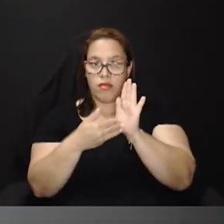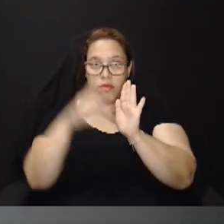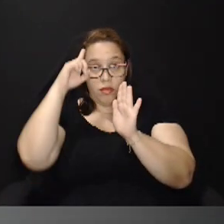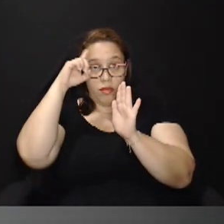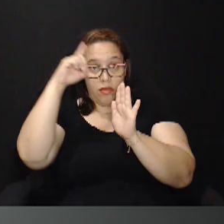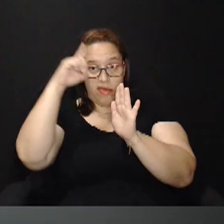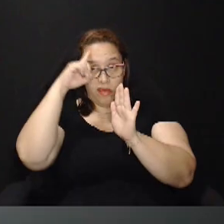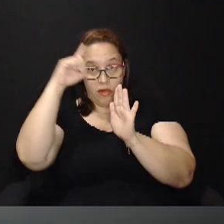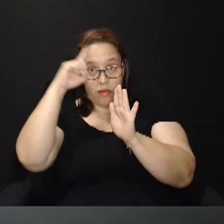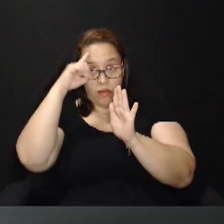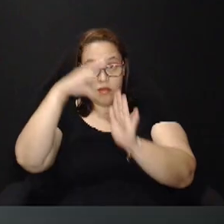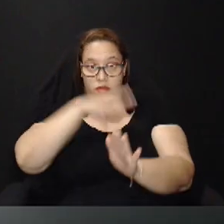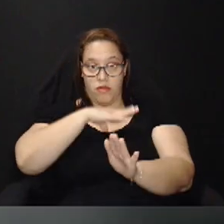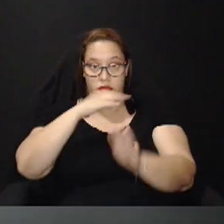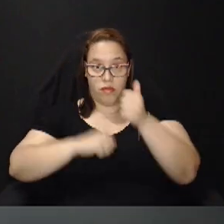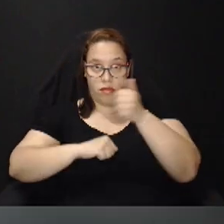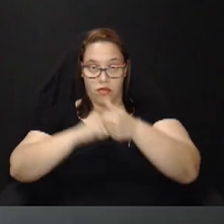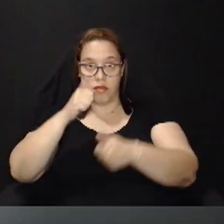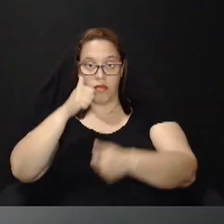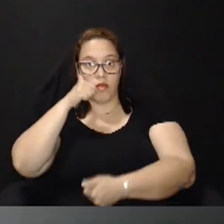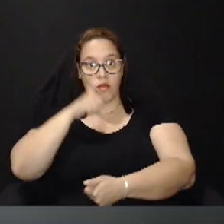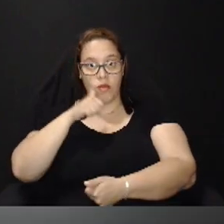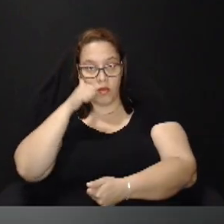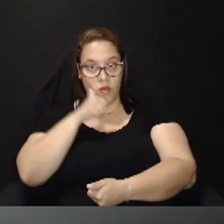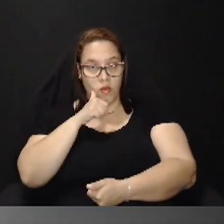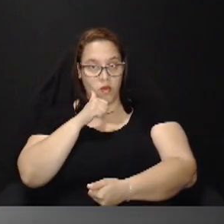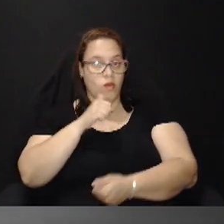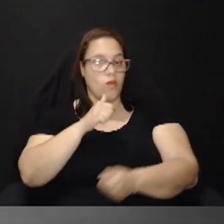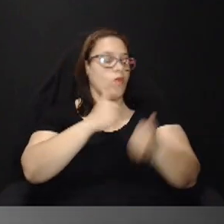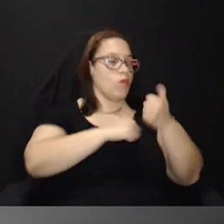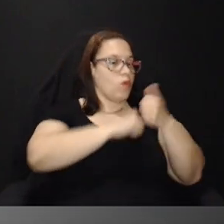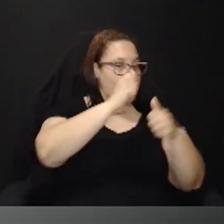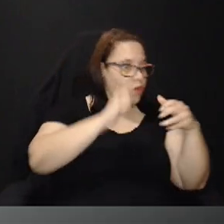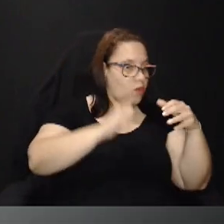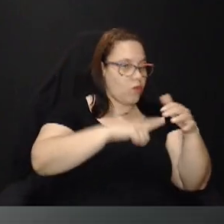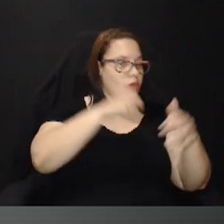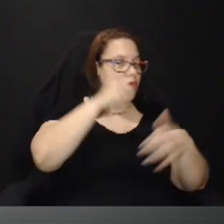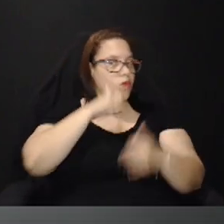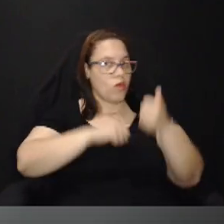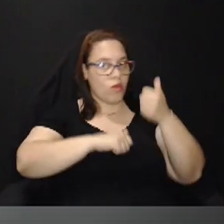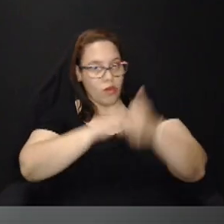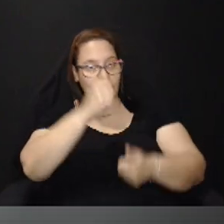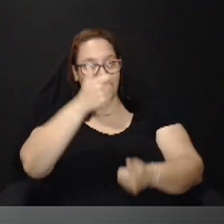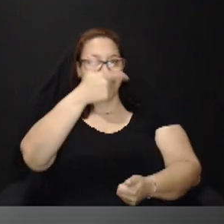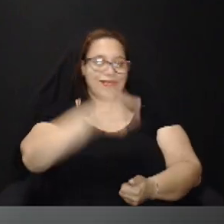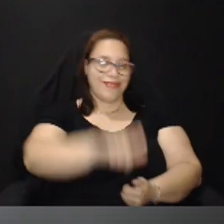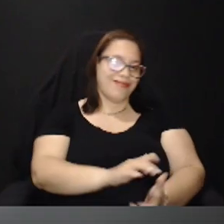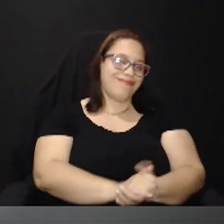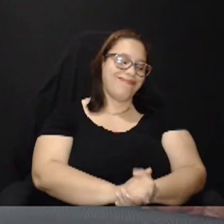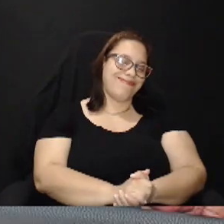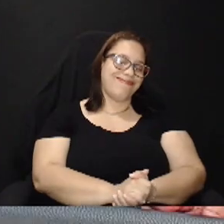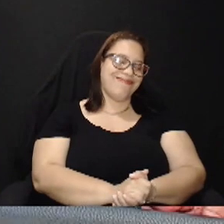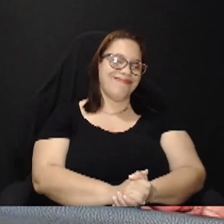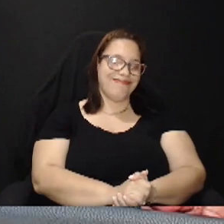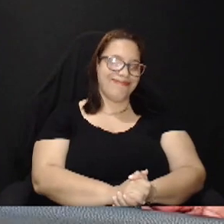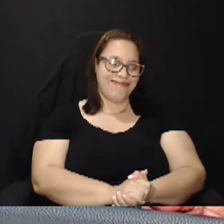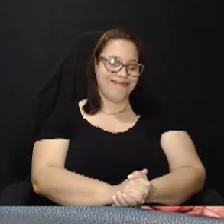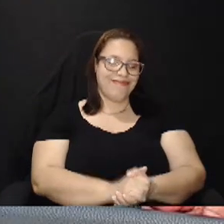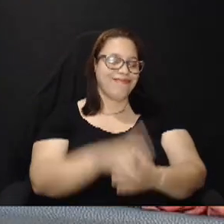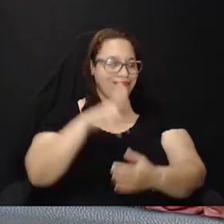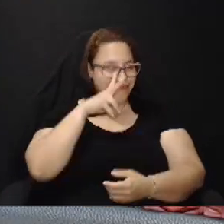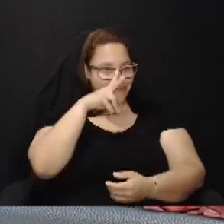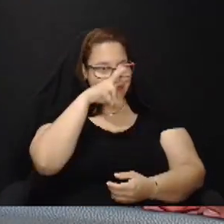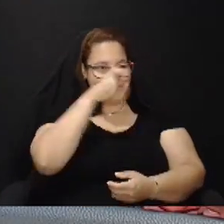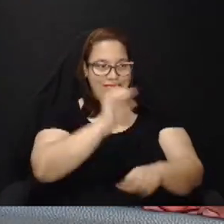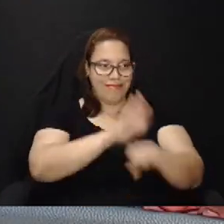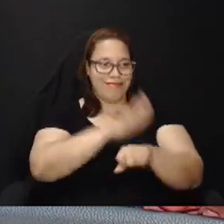Municipal do Futebol Feminino. Futebol feminino, esporte mais uma vez, a gente está aqui fortalecendo cada vez mais o